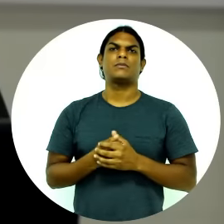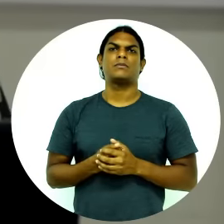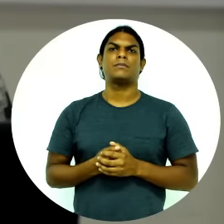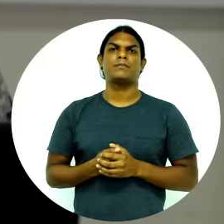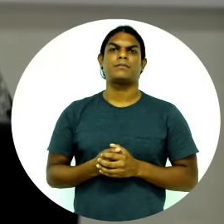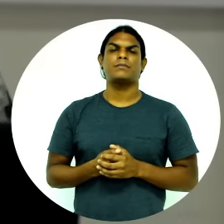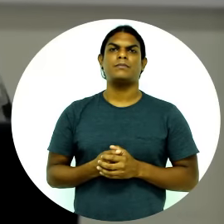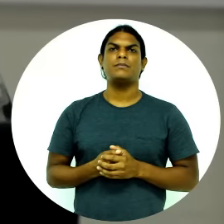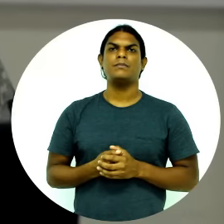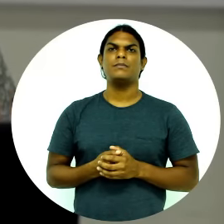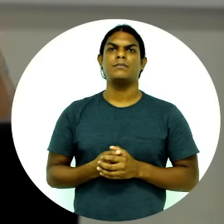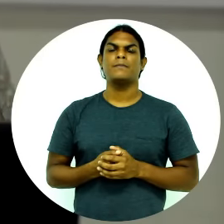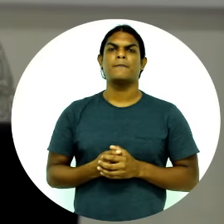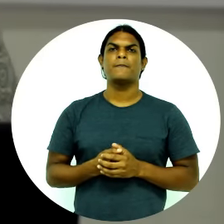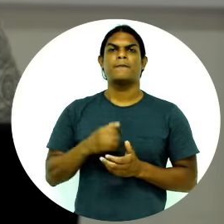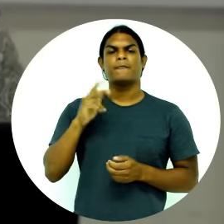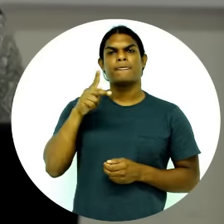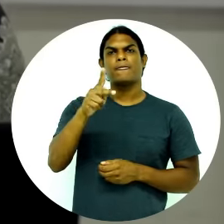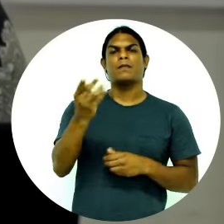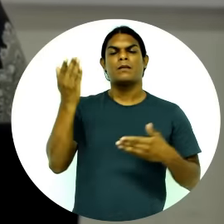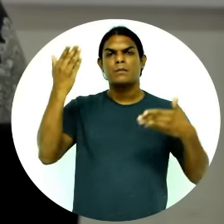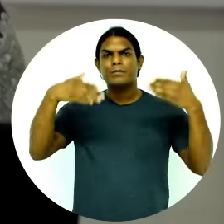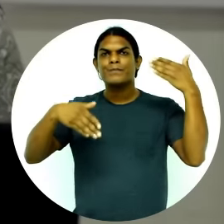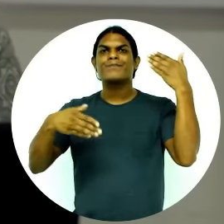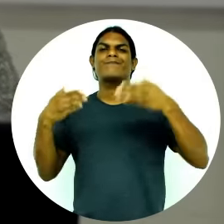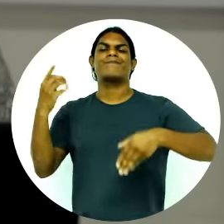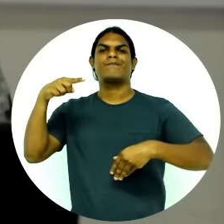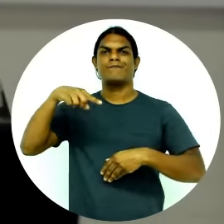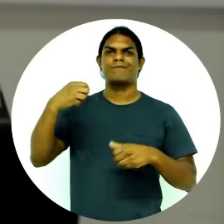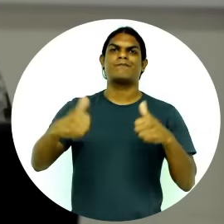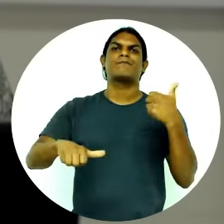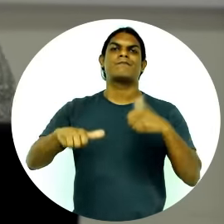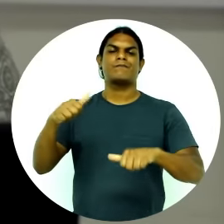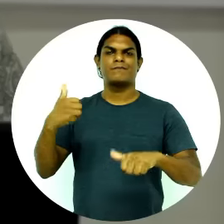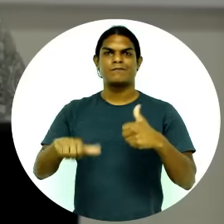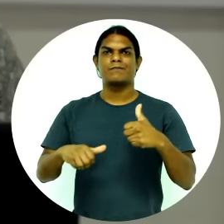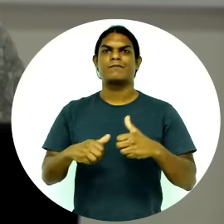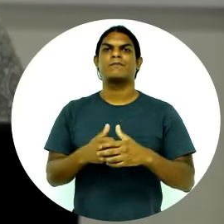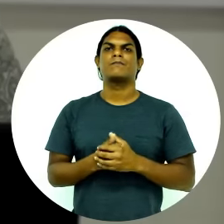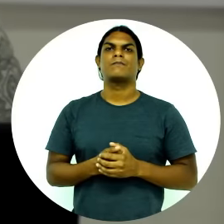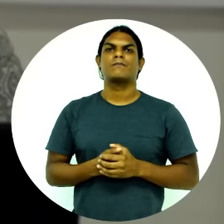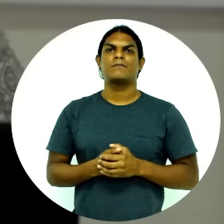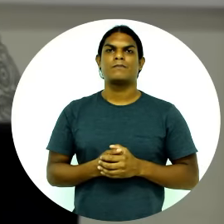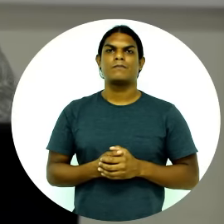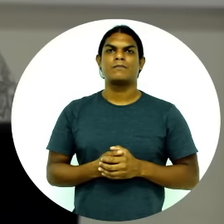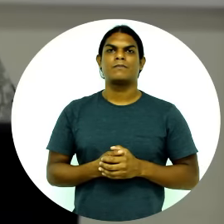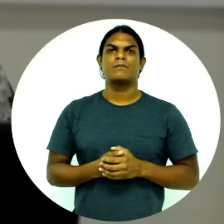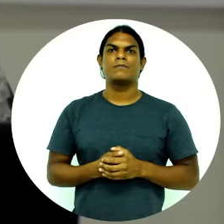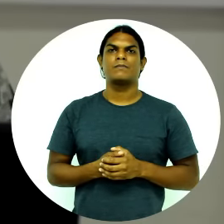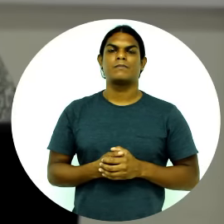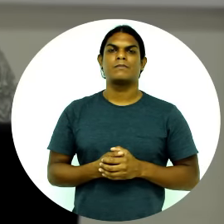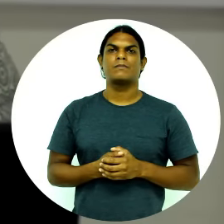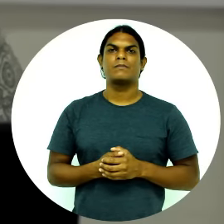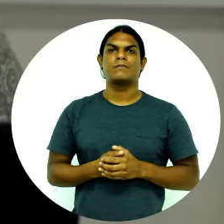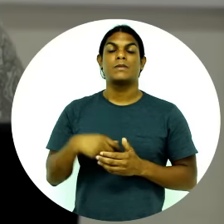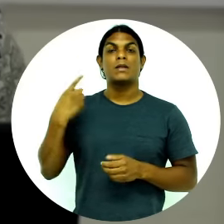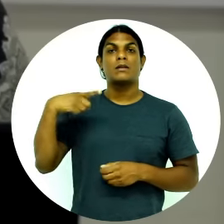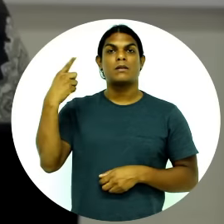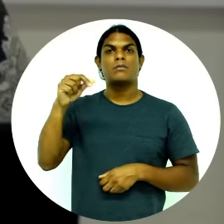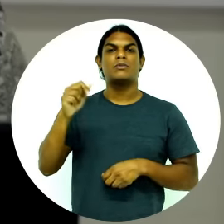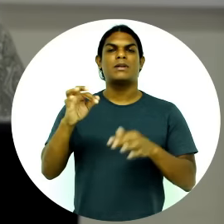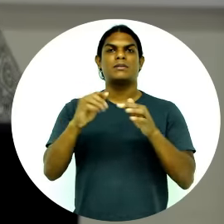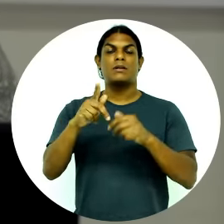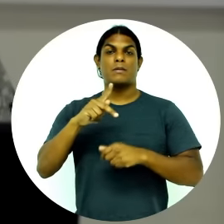Autoavaliação, o nome já diz, é o próprio avaliado que irá fazer a sua avaliação.